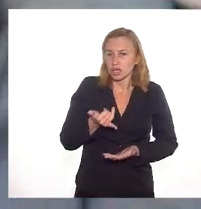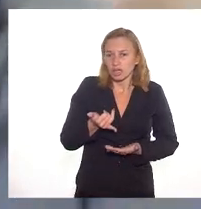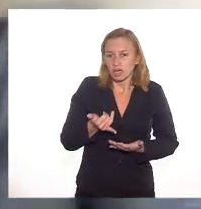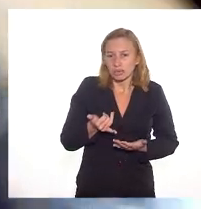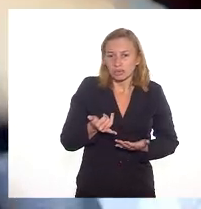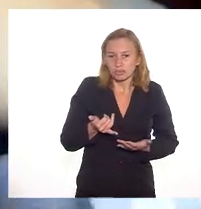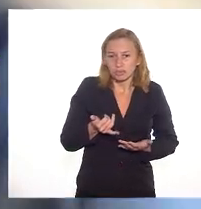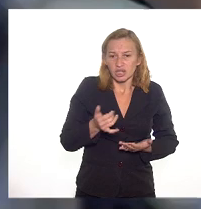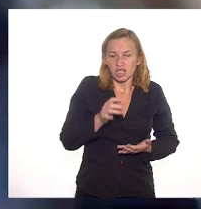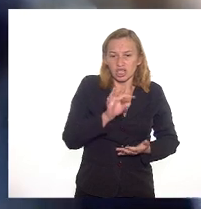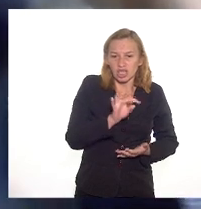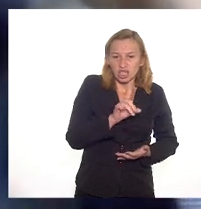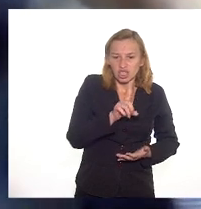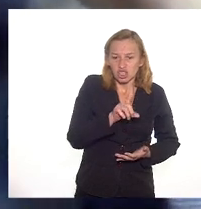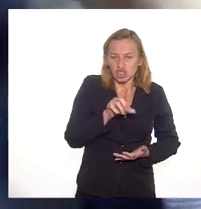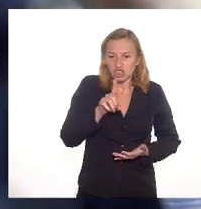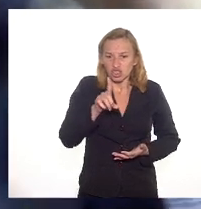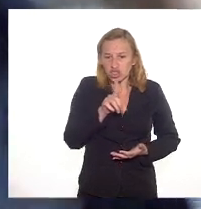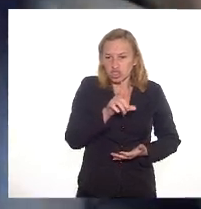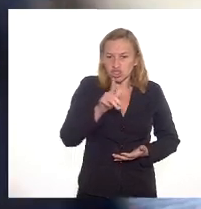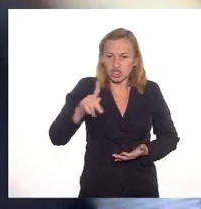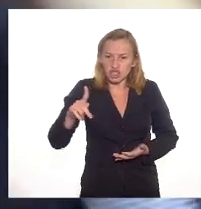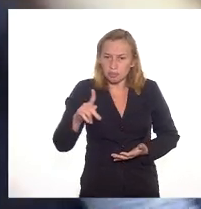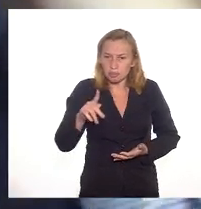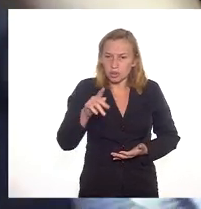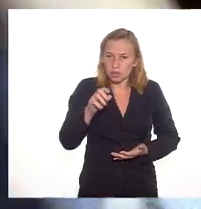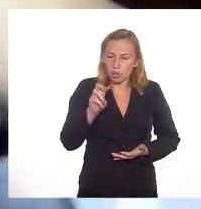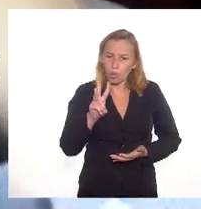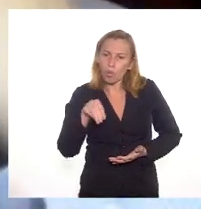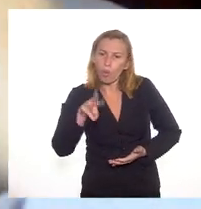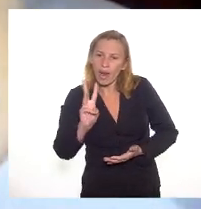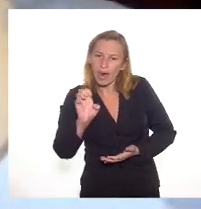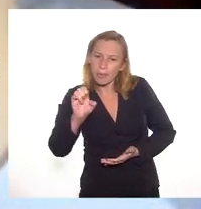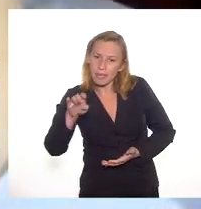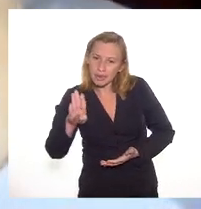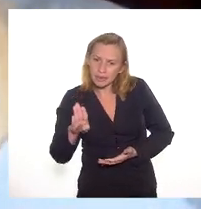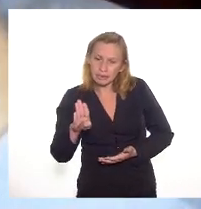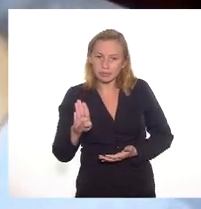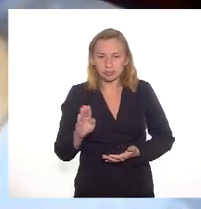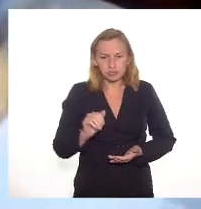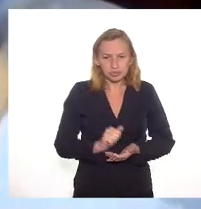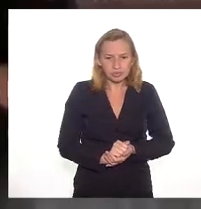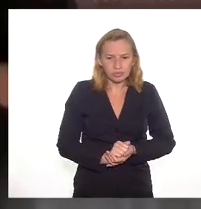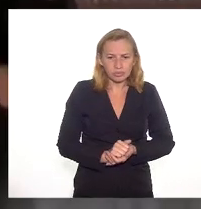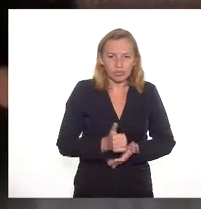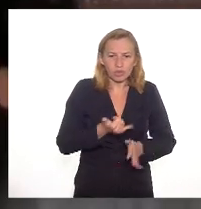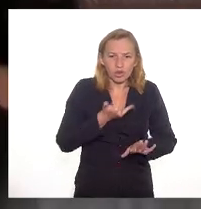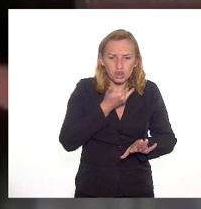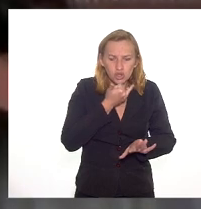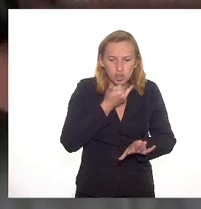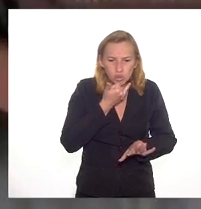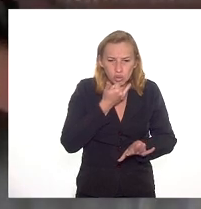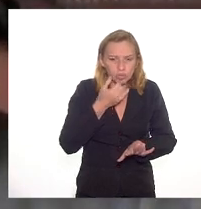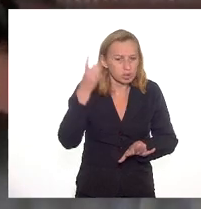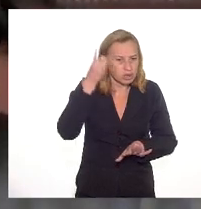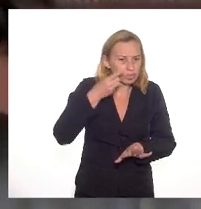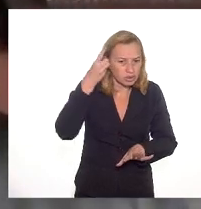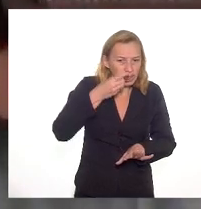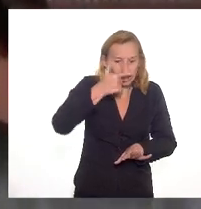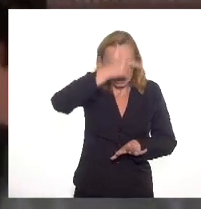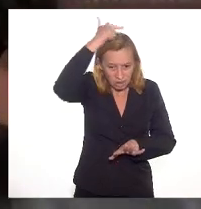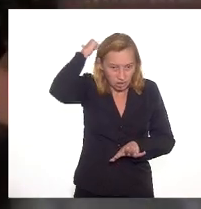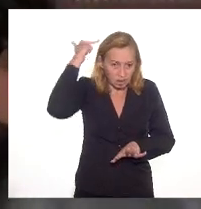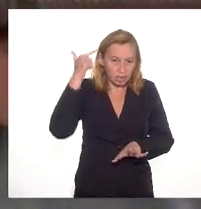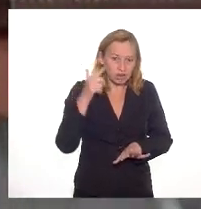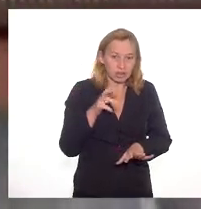Na Deep Web. Vejam, eu quero dizer assim... A desculpa, sensação... como diria o deputado Luiz Paulo,